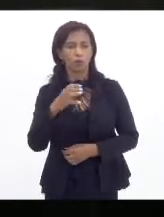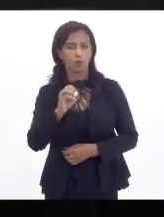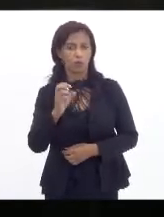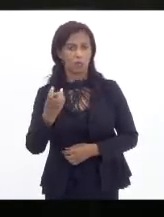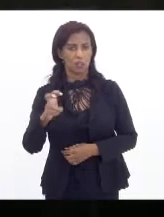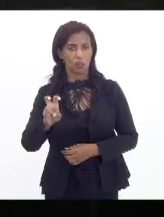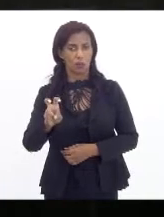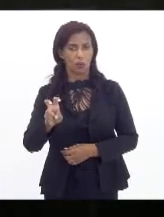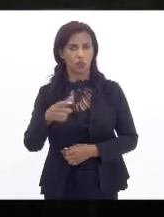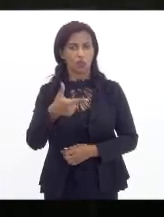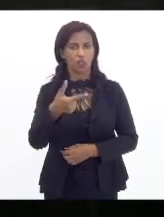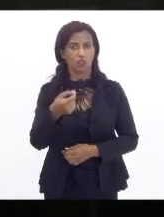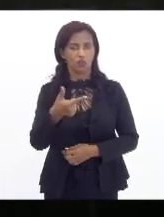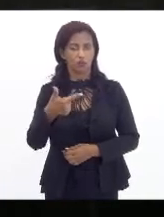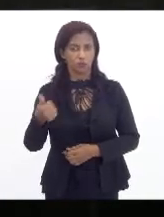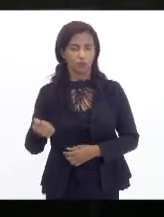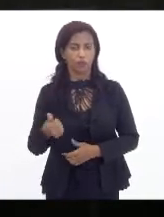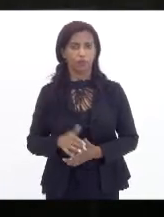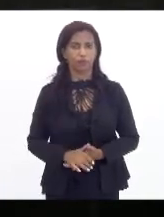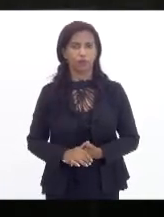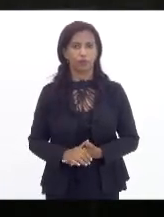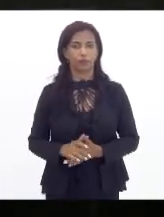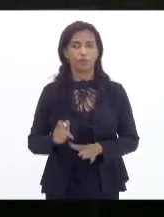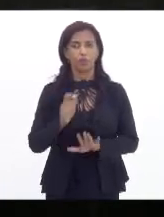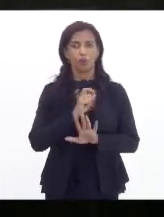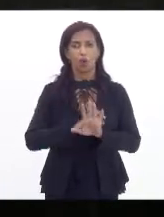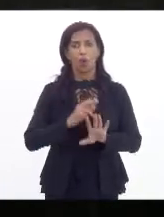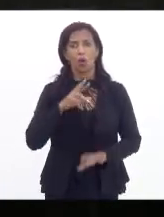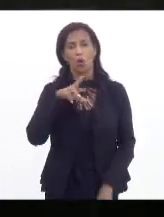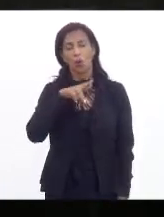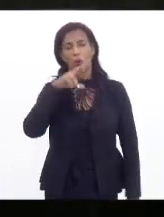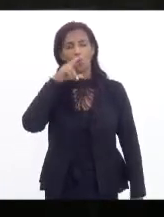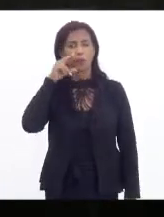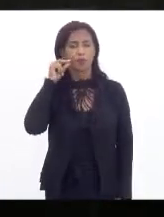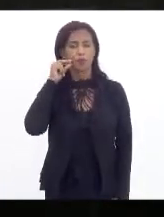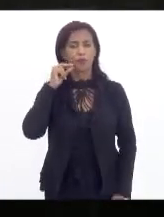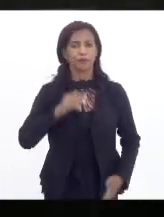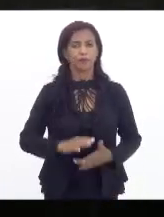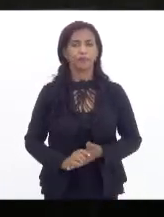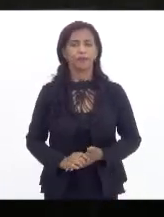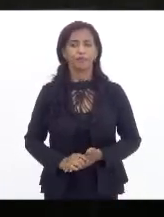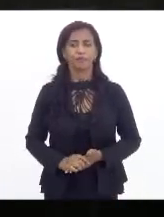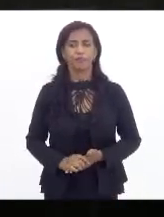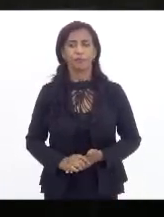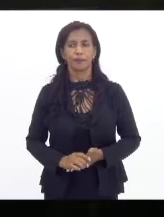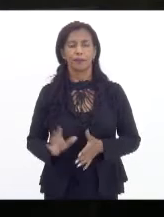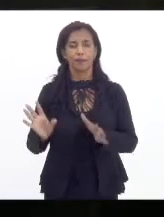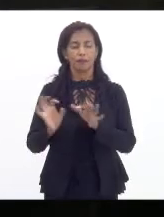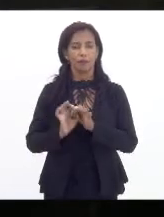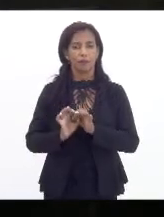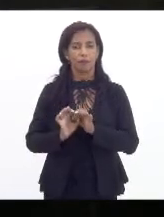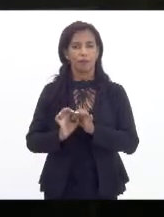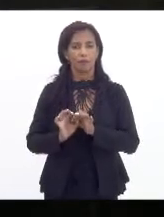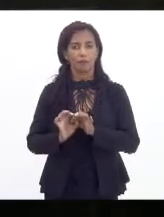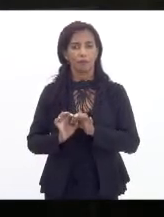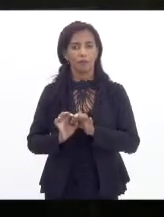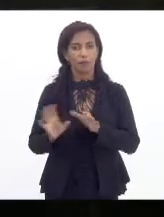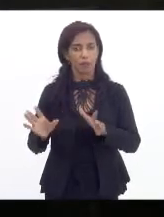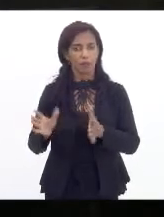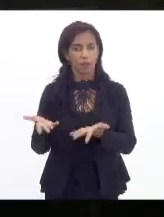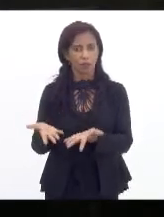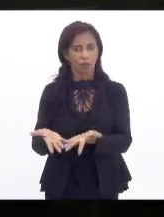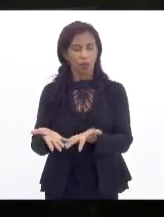4.405 de 2021, de autoria do deputado Rosenberg Reis, que autoriza, que dispõe sobre